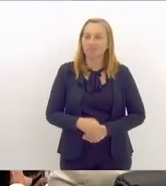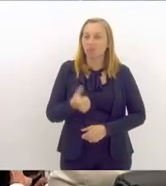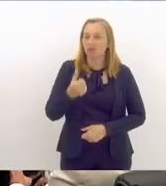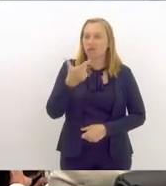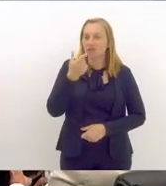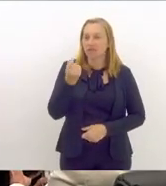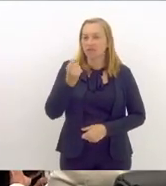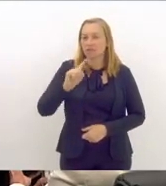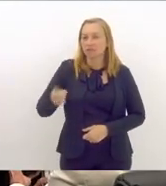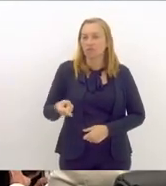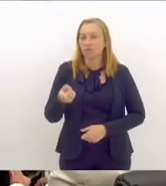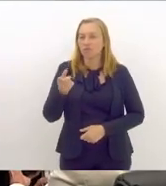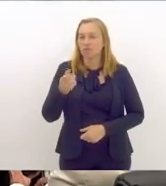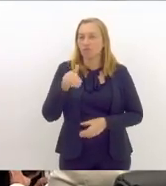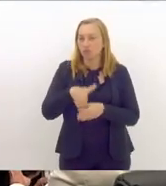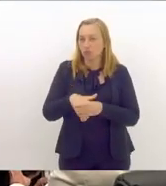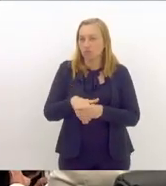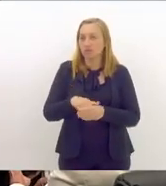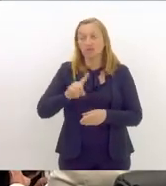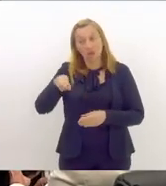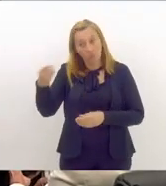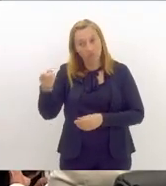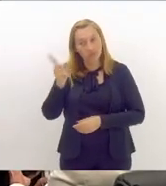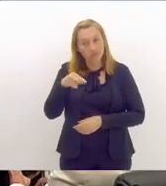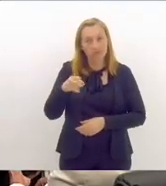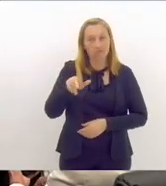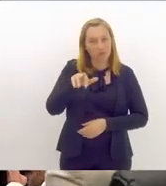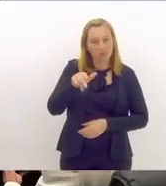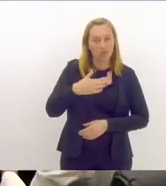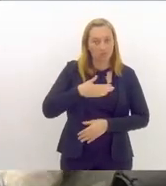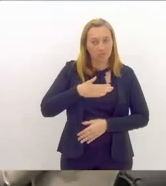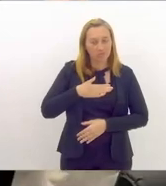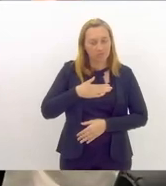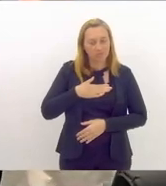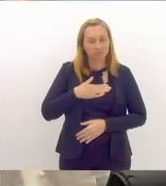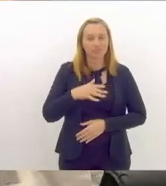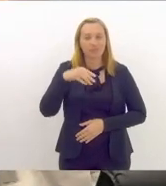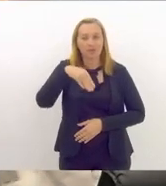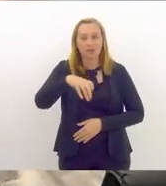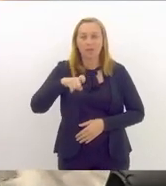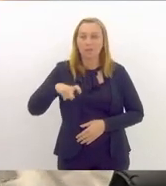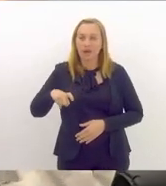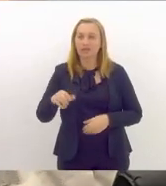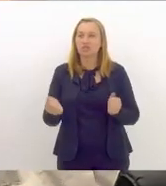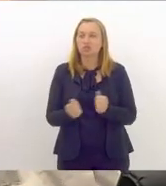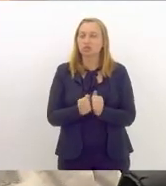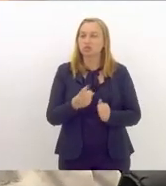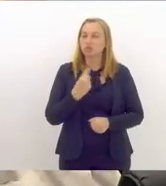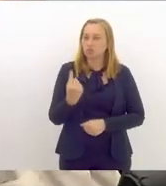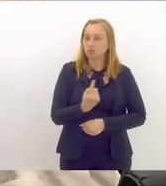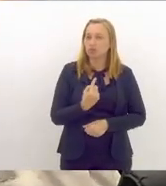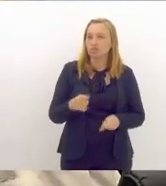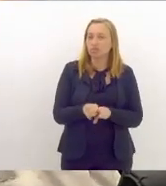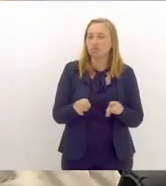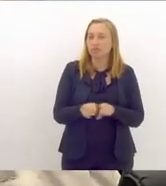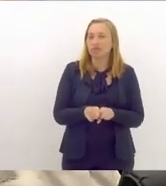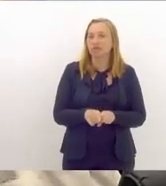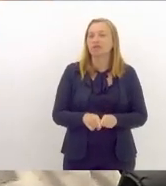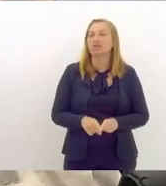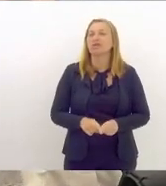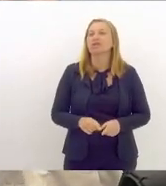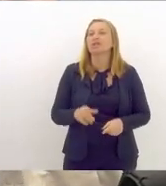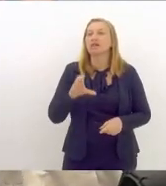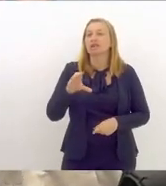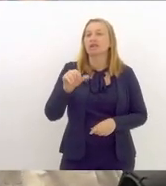mil votos, quase. Na próxima, né, meu irmão? Nosso Max Lemos esteve conosco até há pouco. Está aqui também